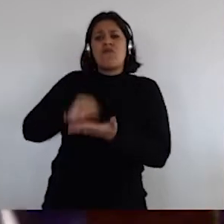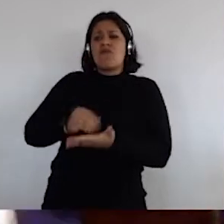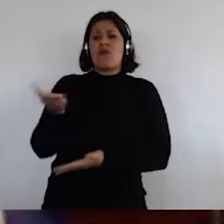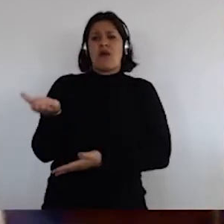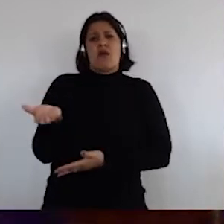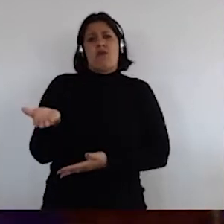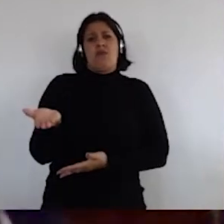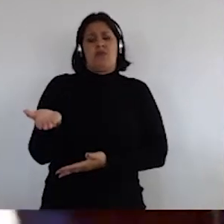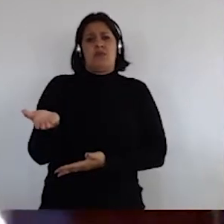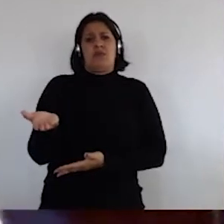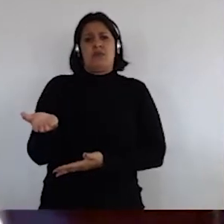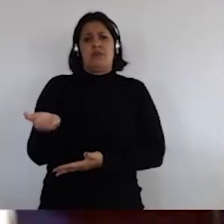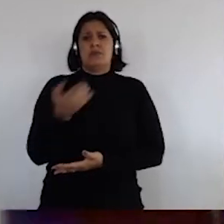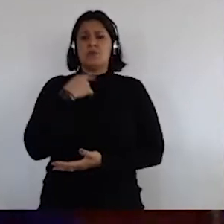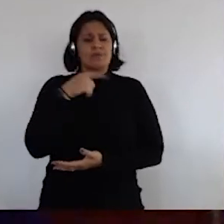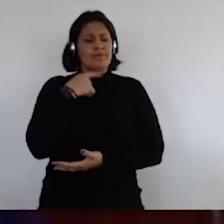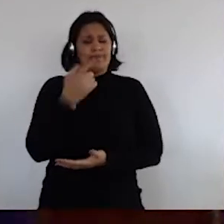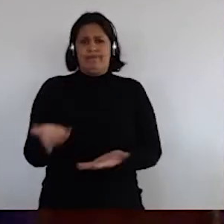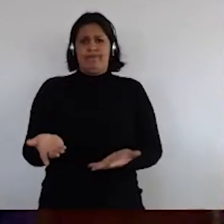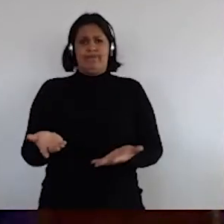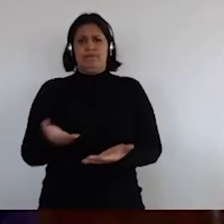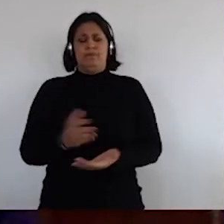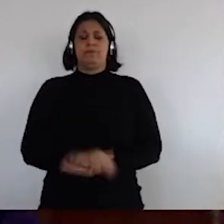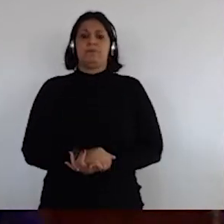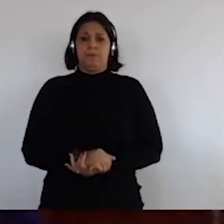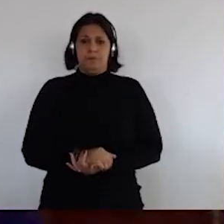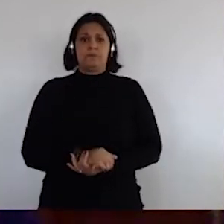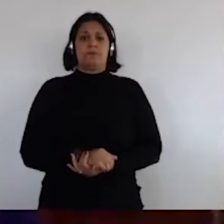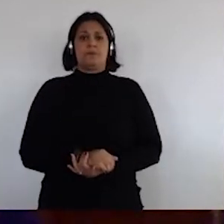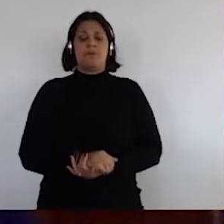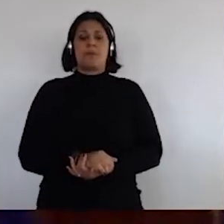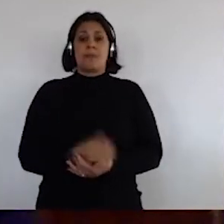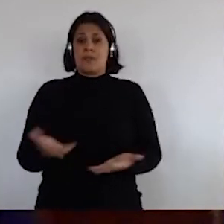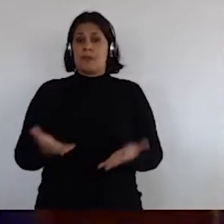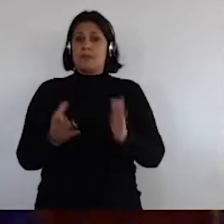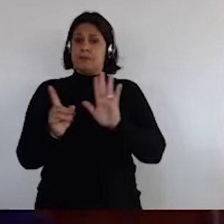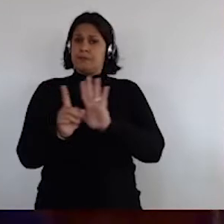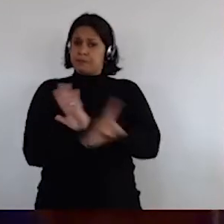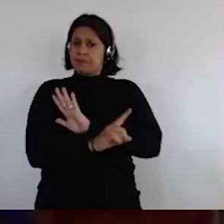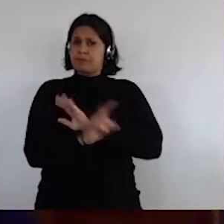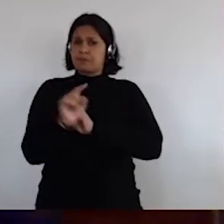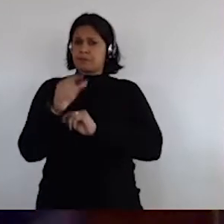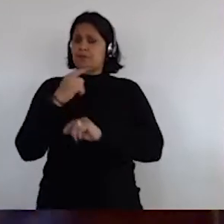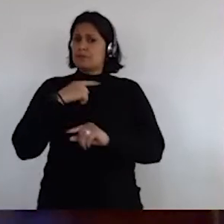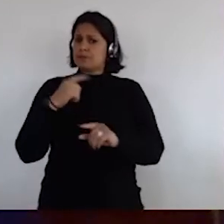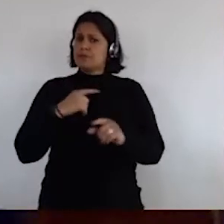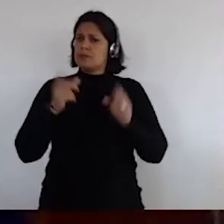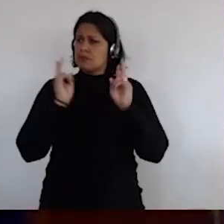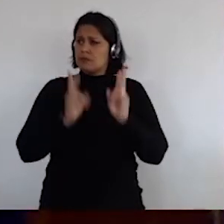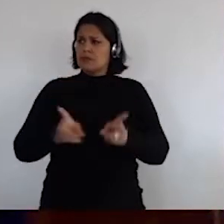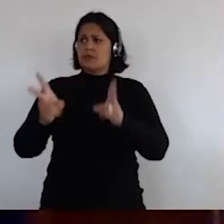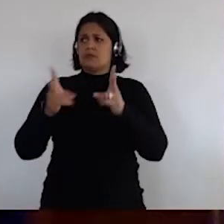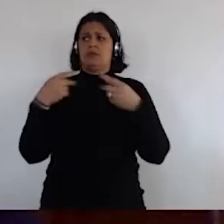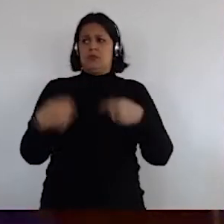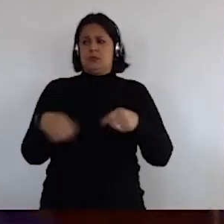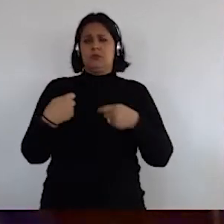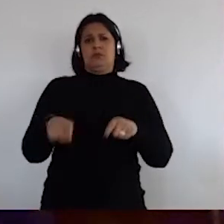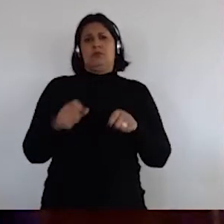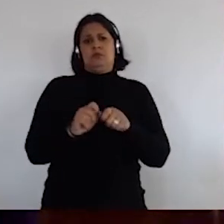suas prerrogativas profissionais? Esta pergunta ela tem que ser feita sempre,